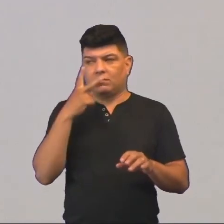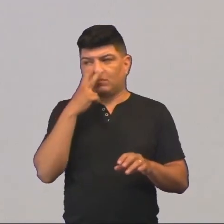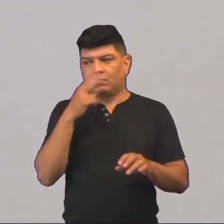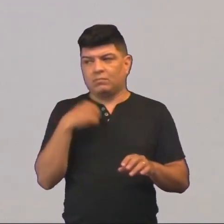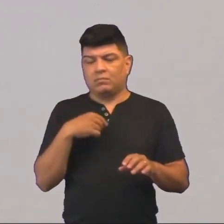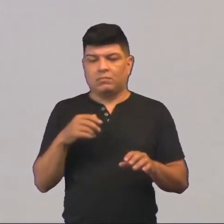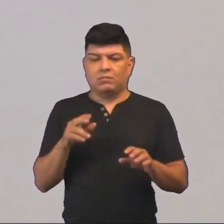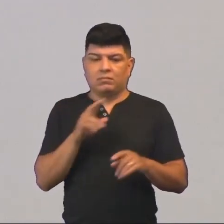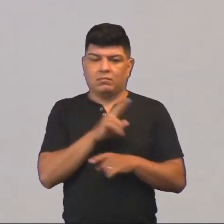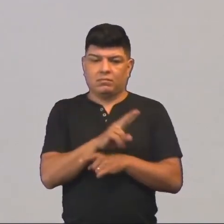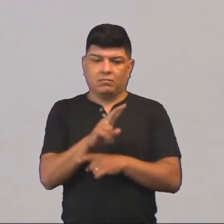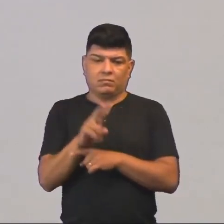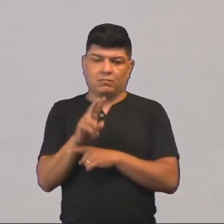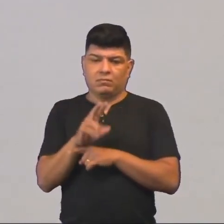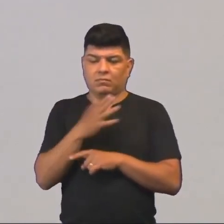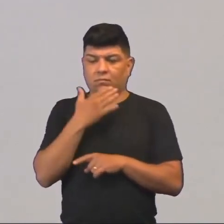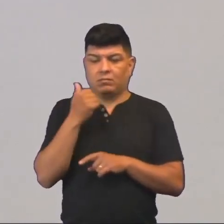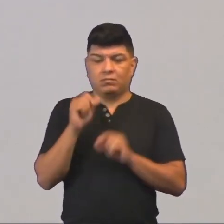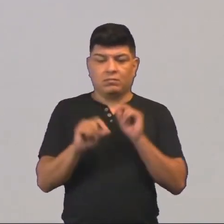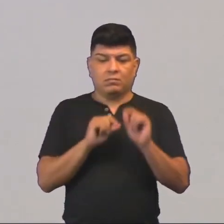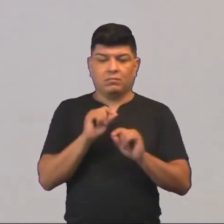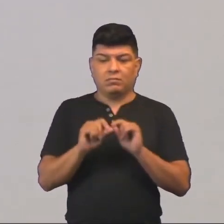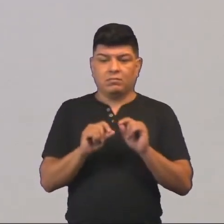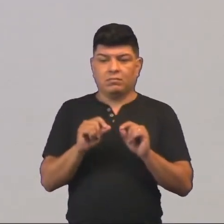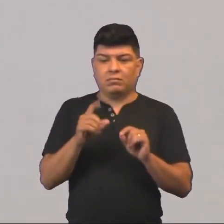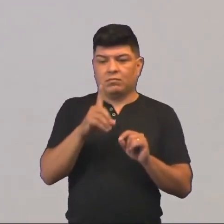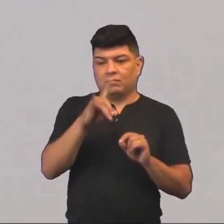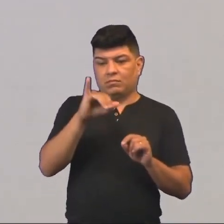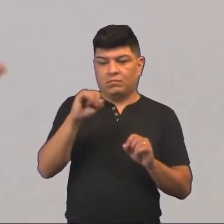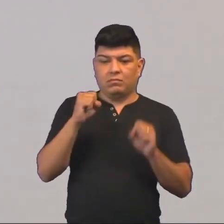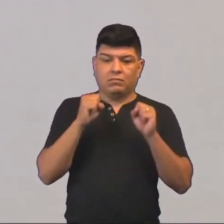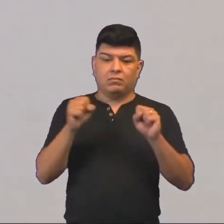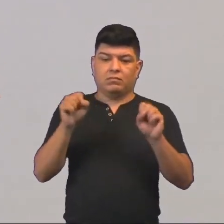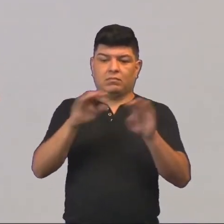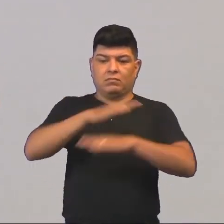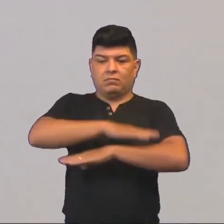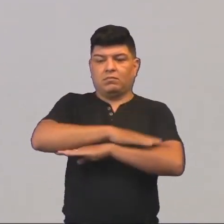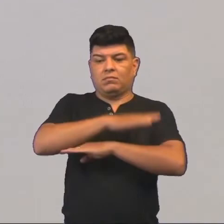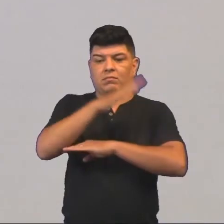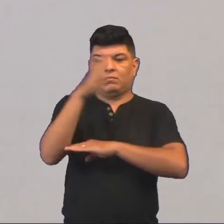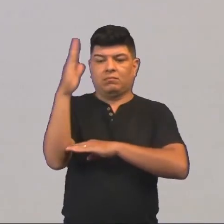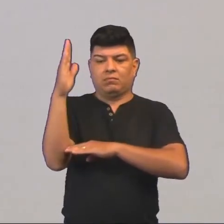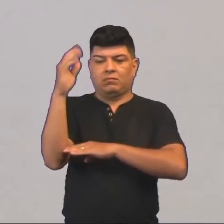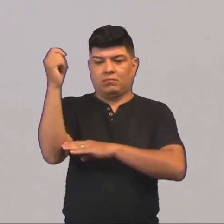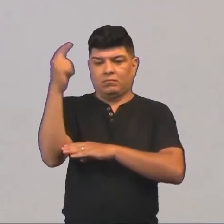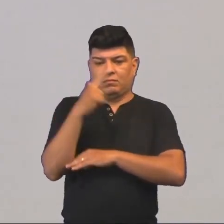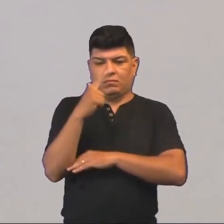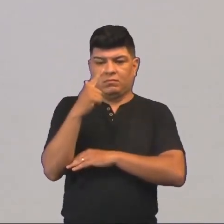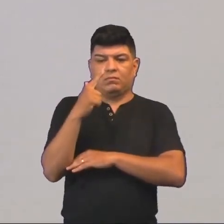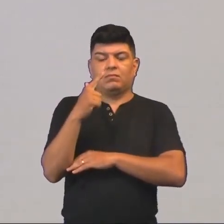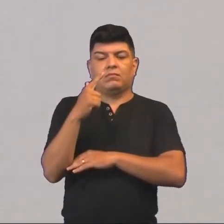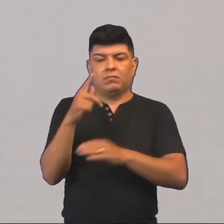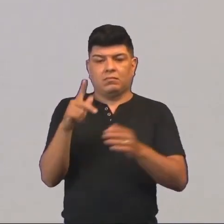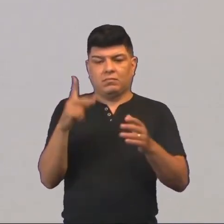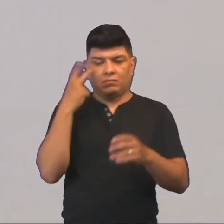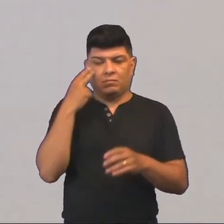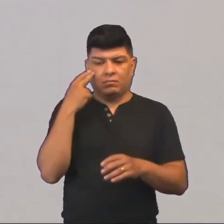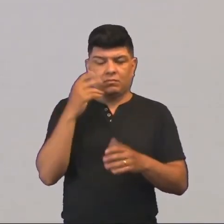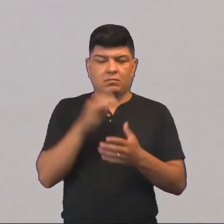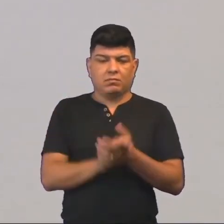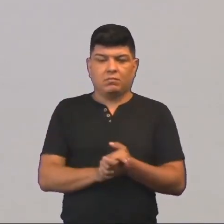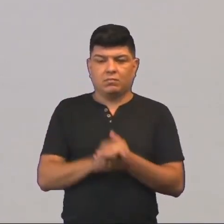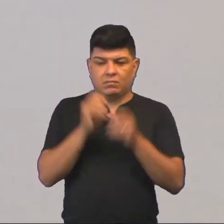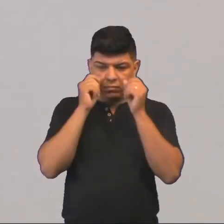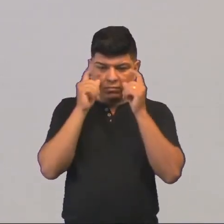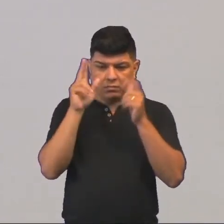que é a medida de manter a eficiência, durante o dia você pode abrir as janelas e utilizar a iluminação natural.